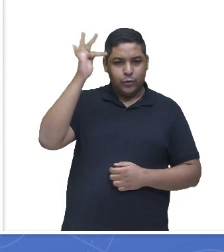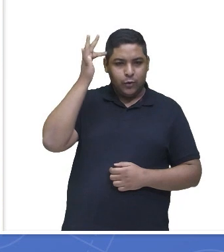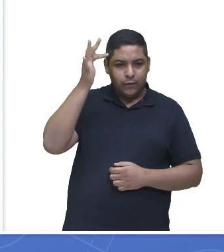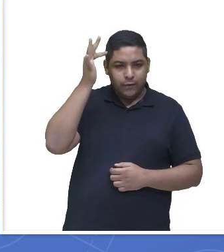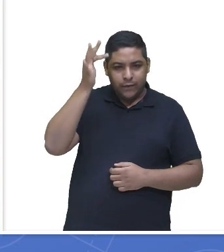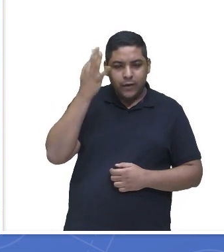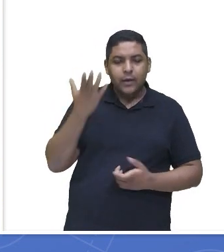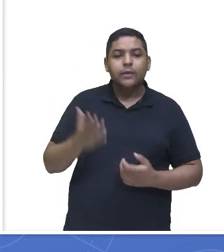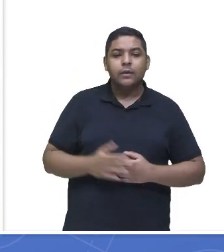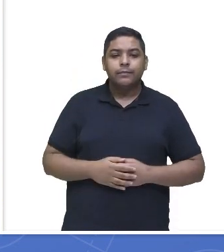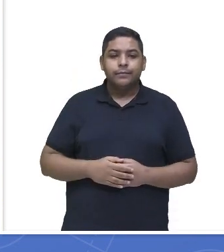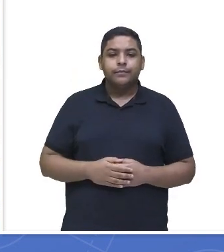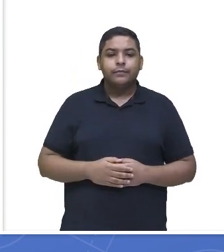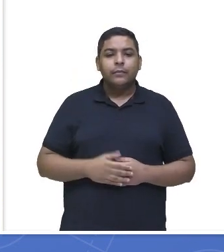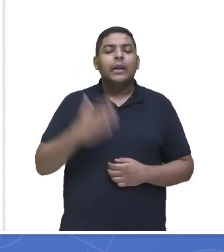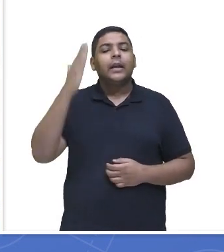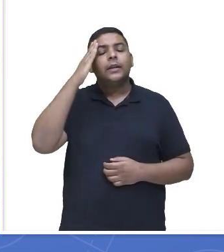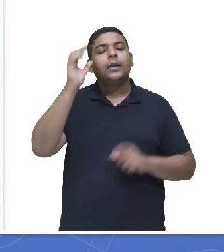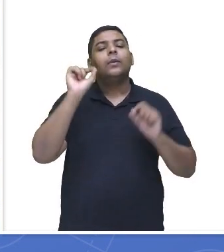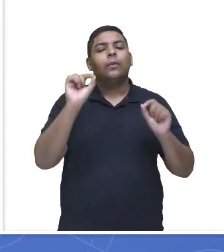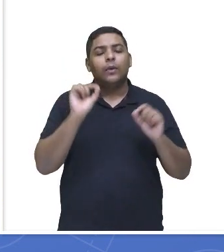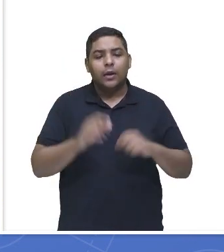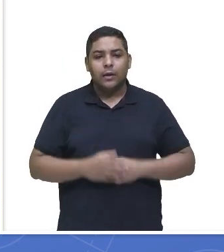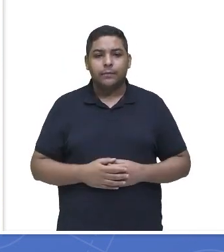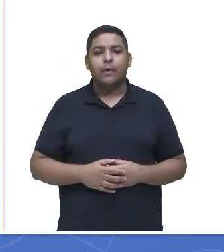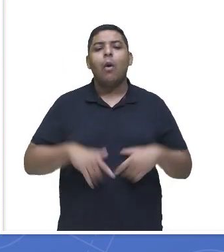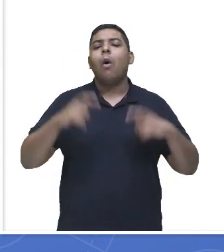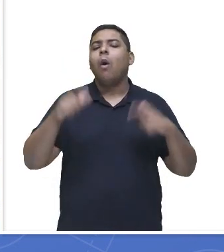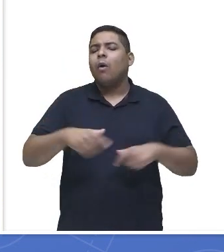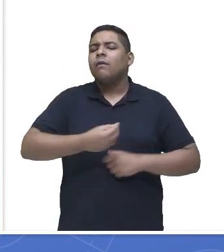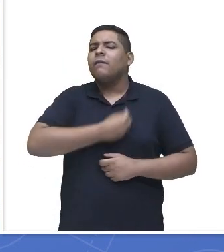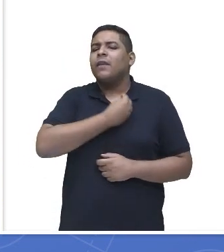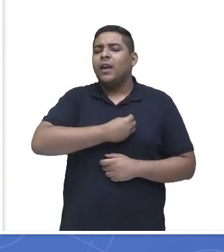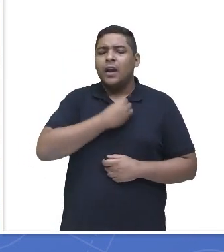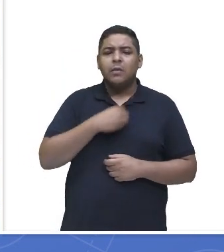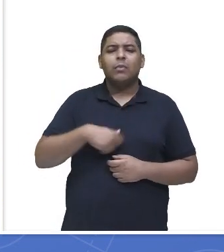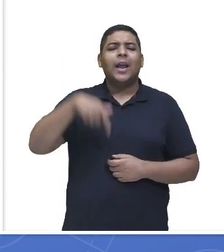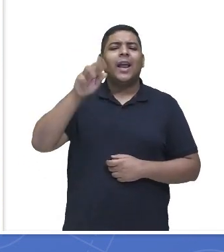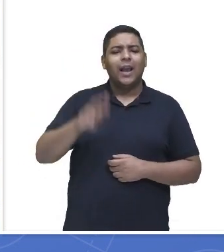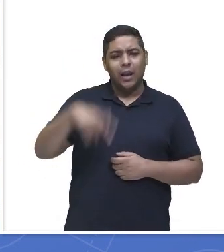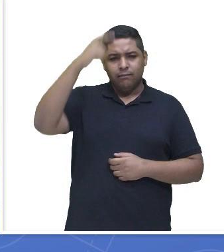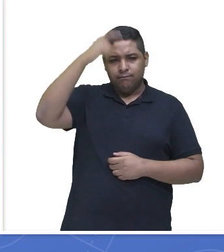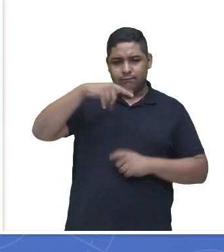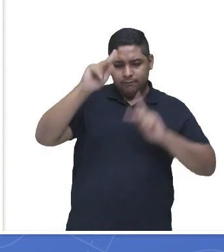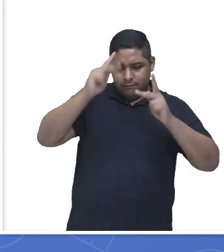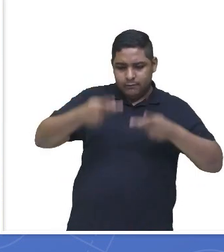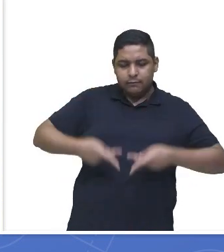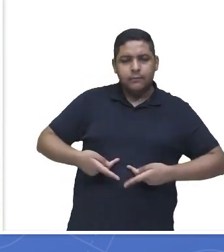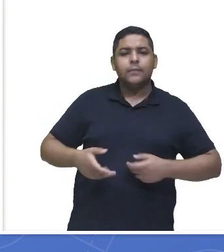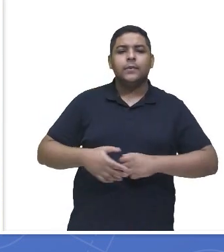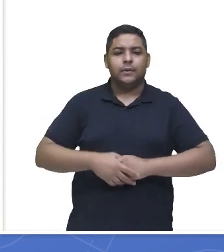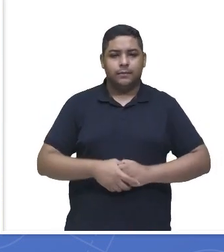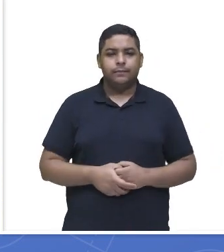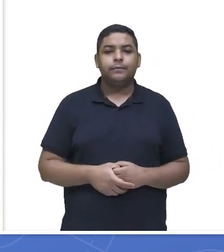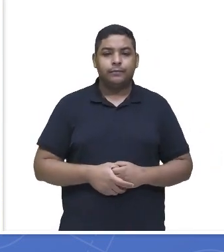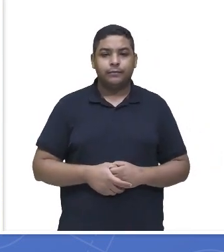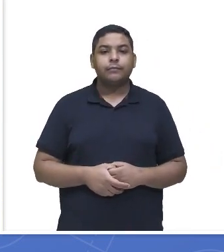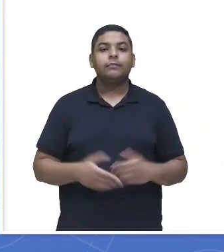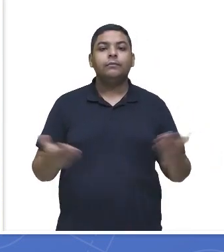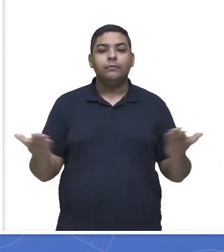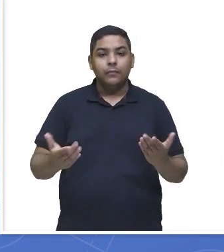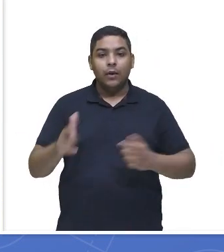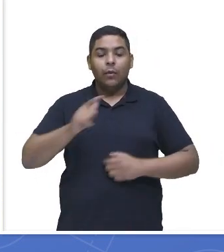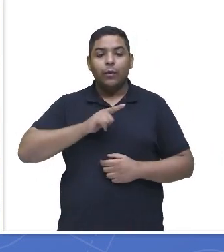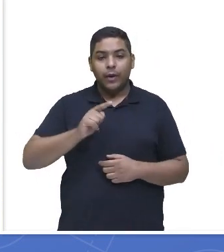mais entender de onde nós viemos e quem somos nós. Ok. Durante um período muito grande da nossa